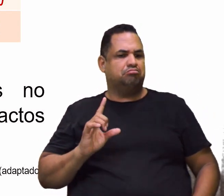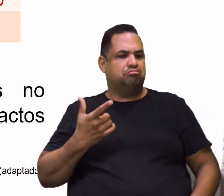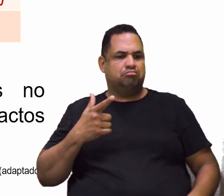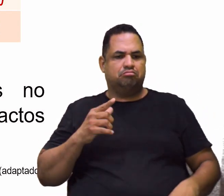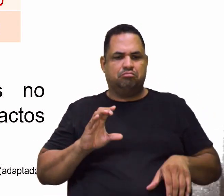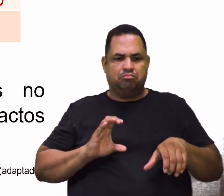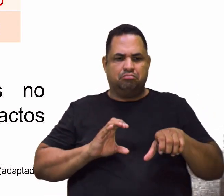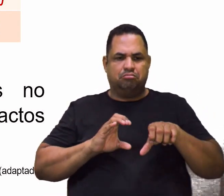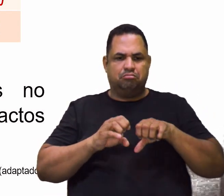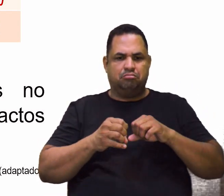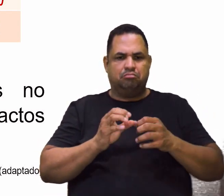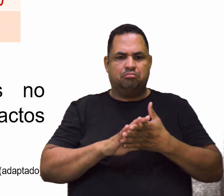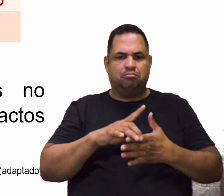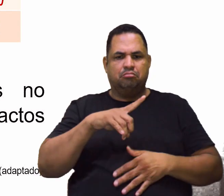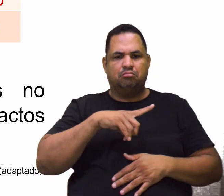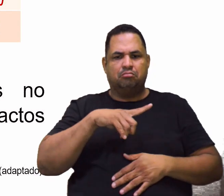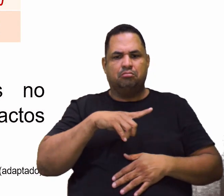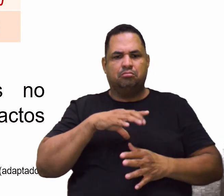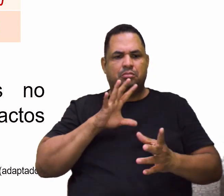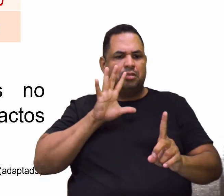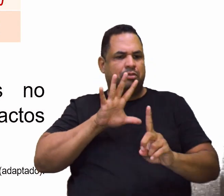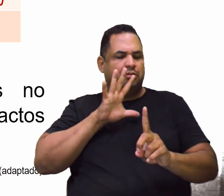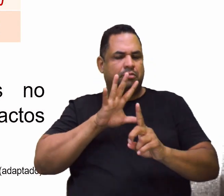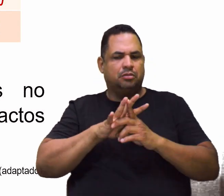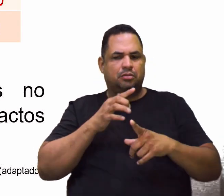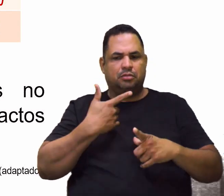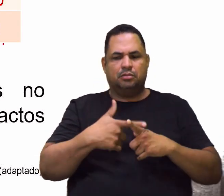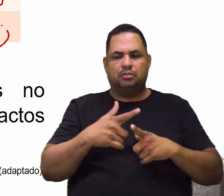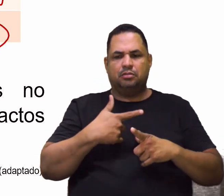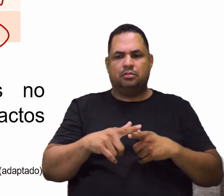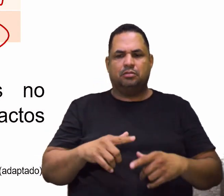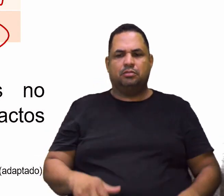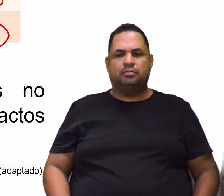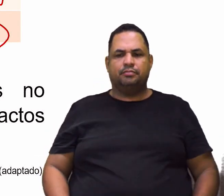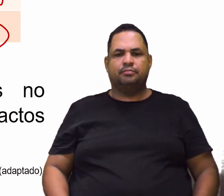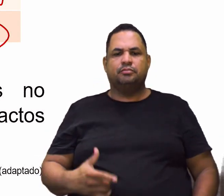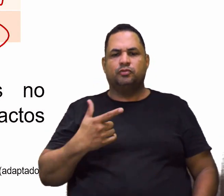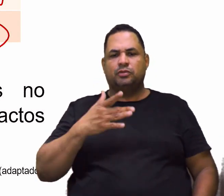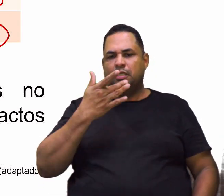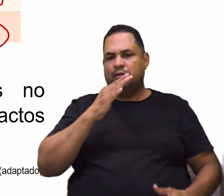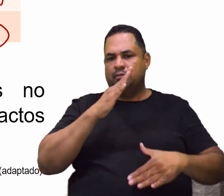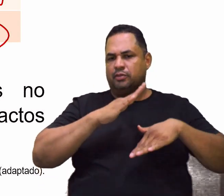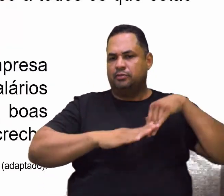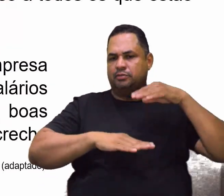mas muito sofrem os impactos dos problemas, os leigos,